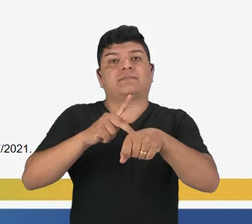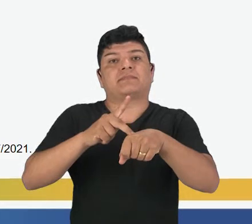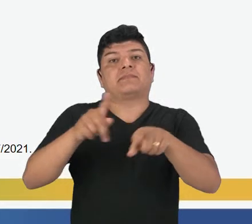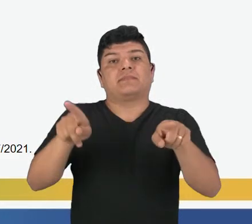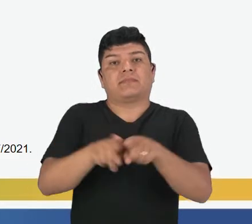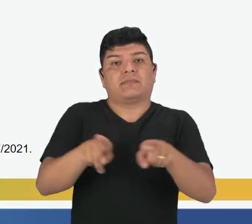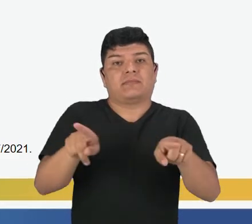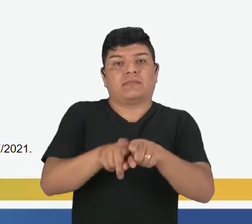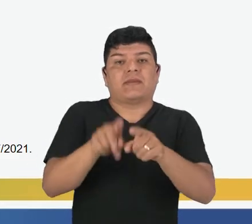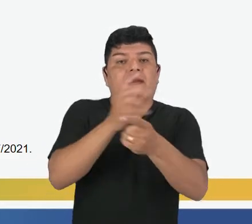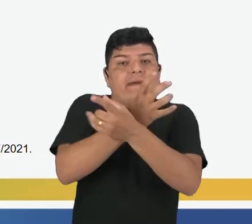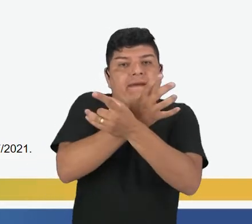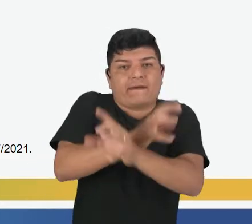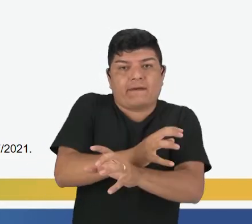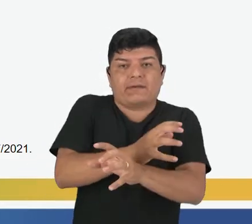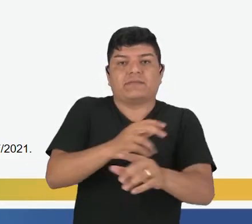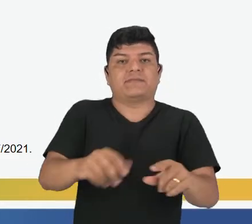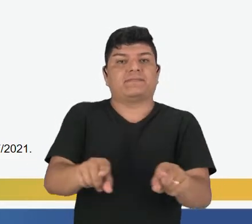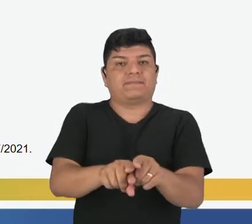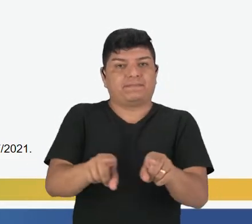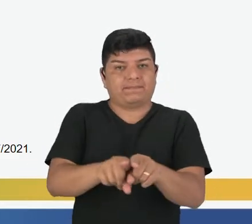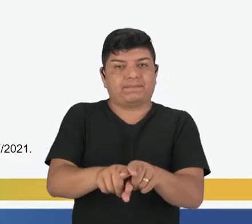eram também de ossos